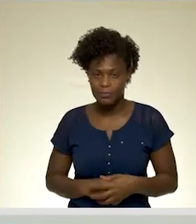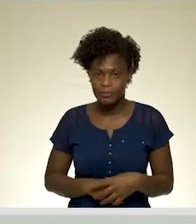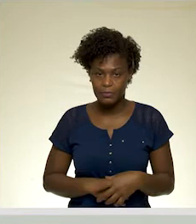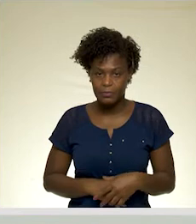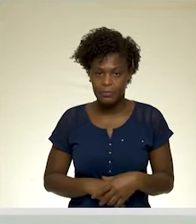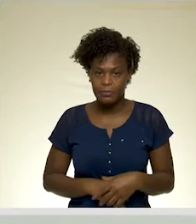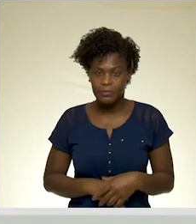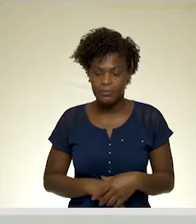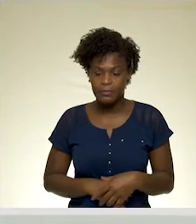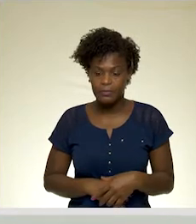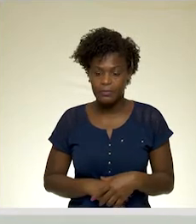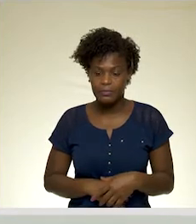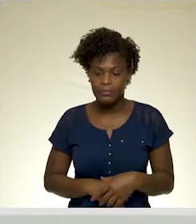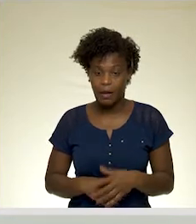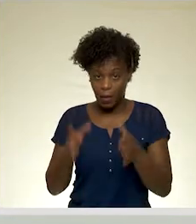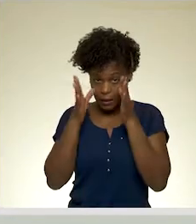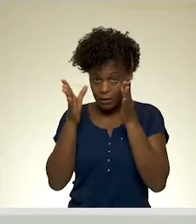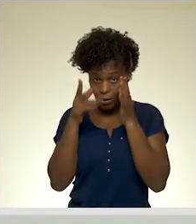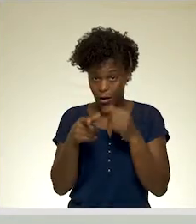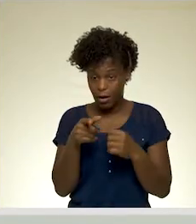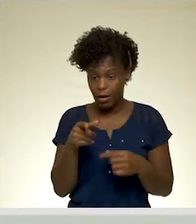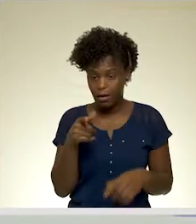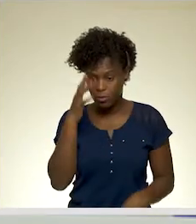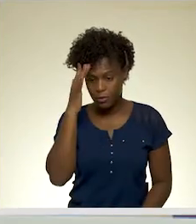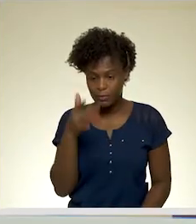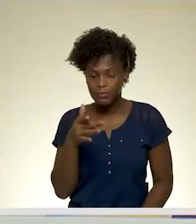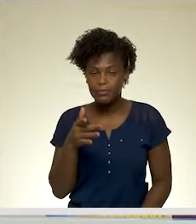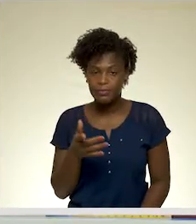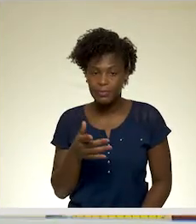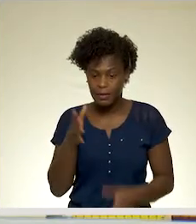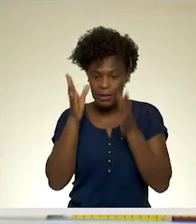é igual a 24. Atenção, aqui,